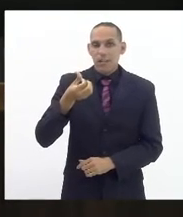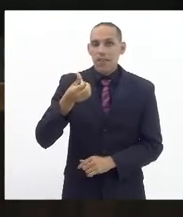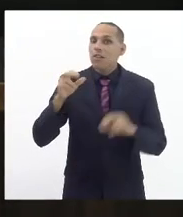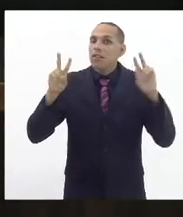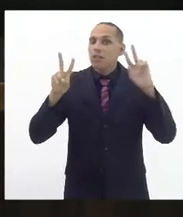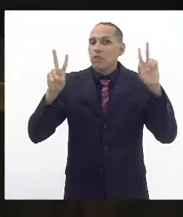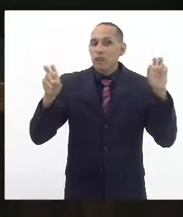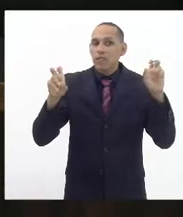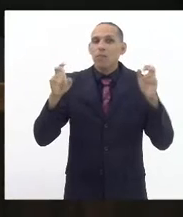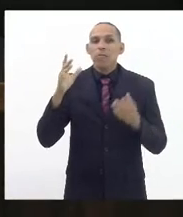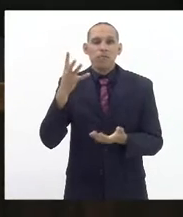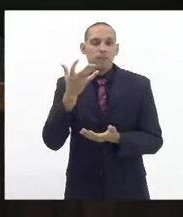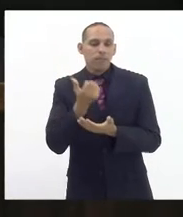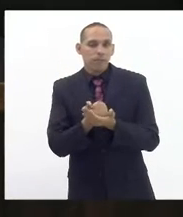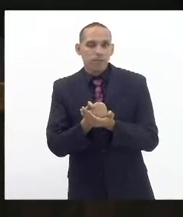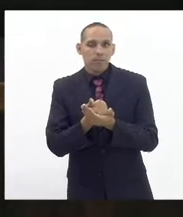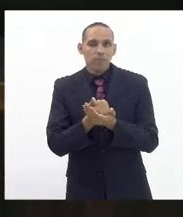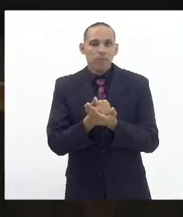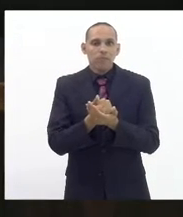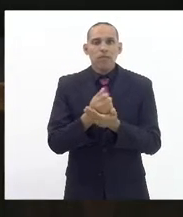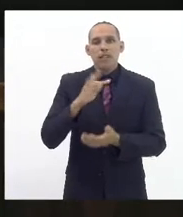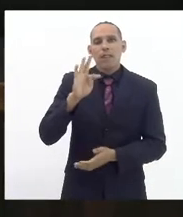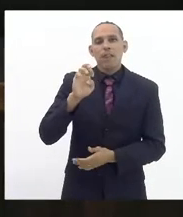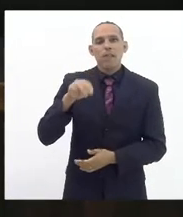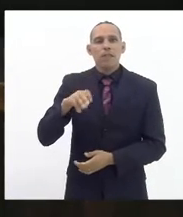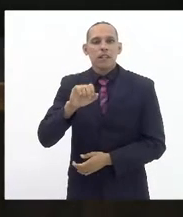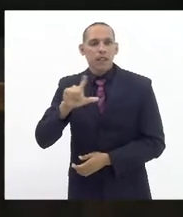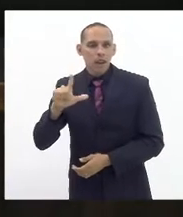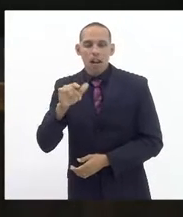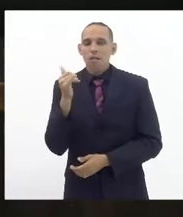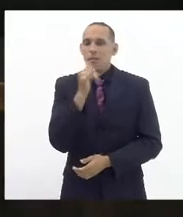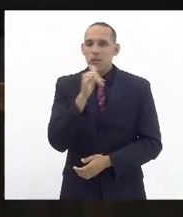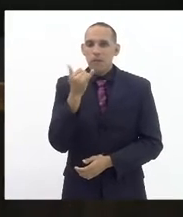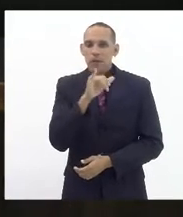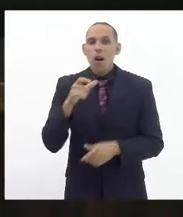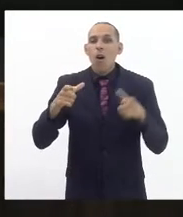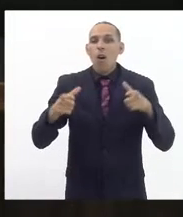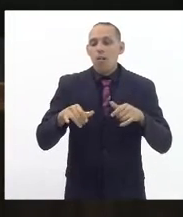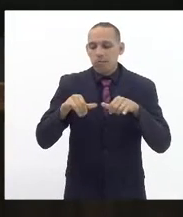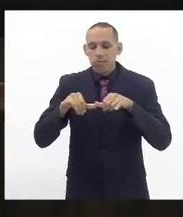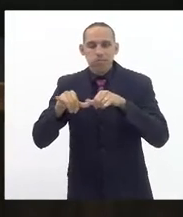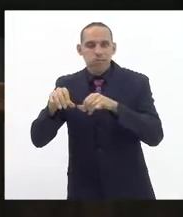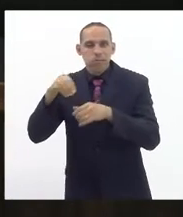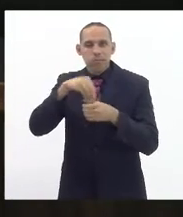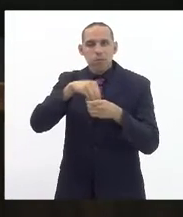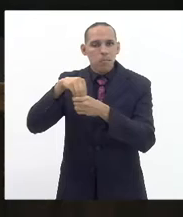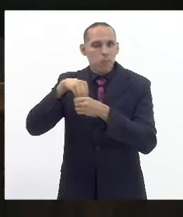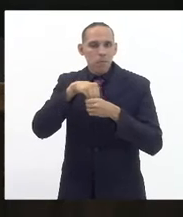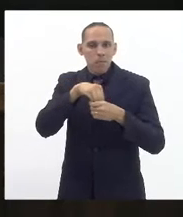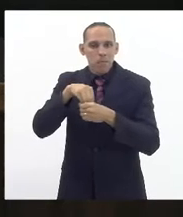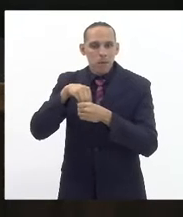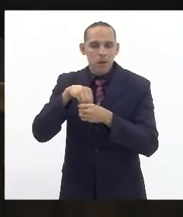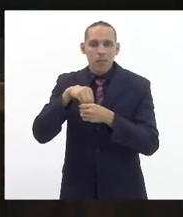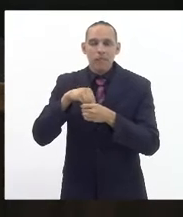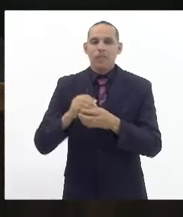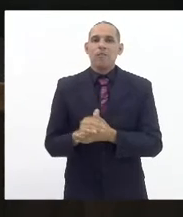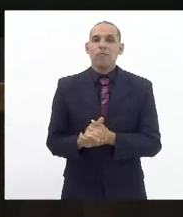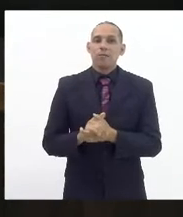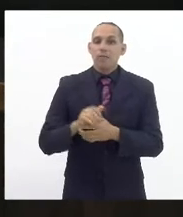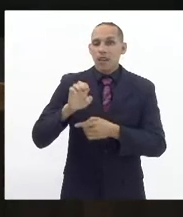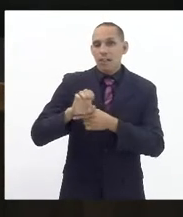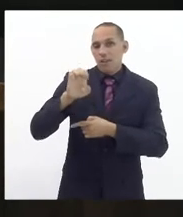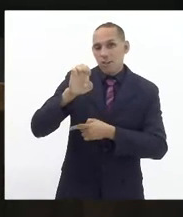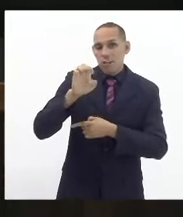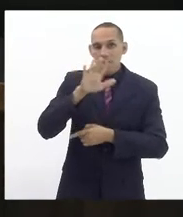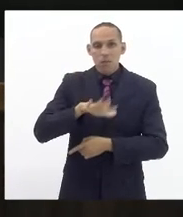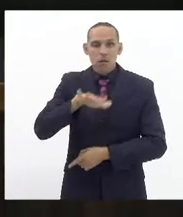sobre instalação de terminais eletrônicos de consulta de preço nos supermercados e hipermercados situados no âmbito do Estado do Rio de